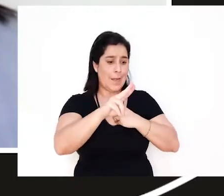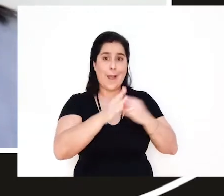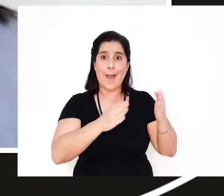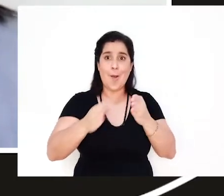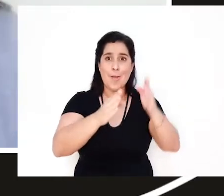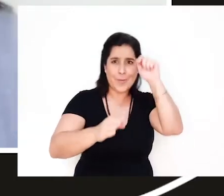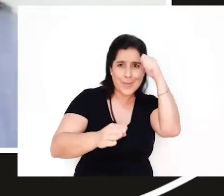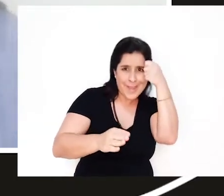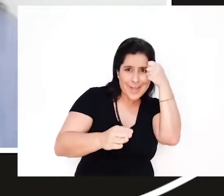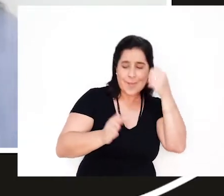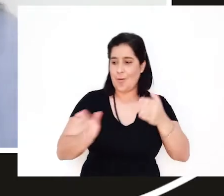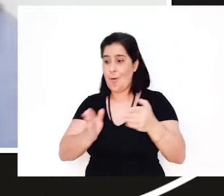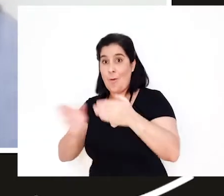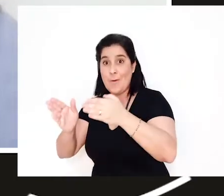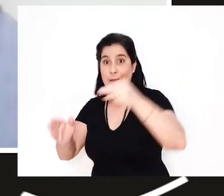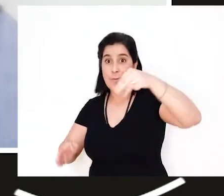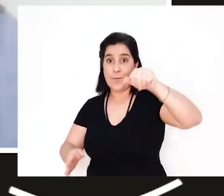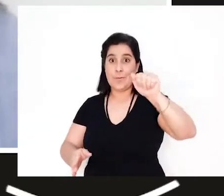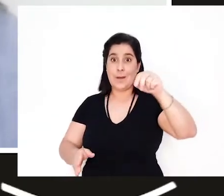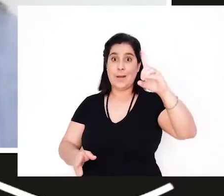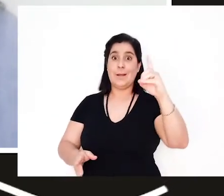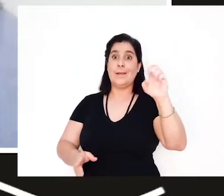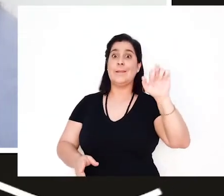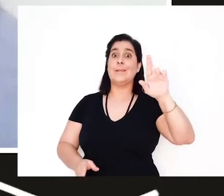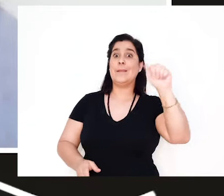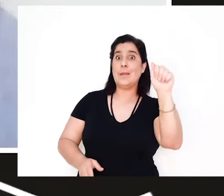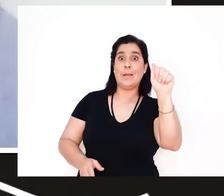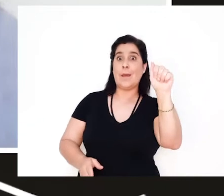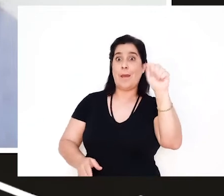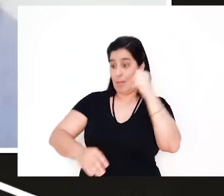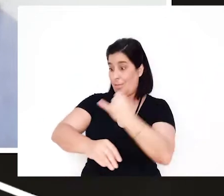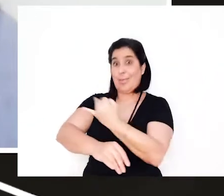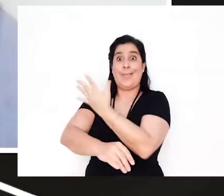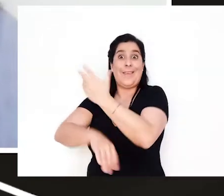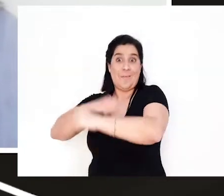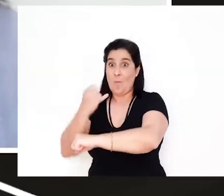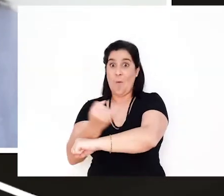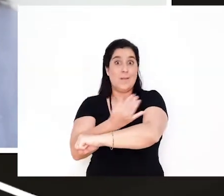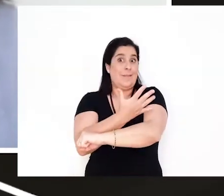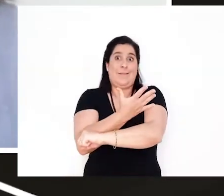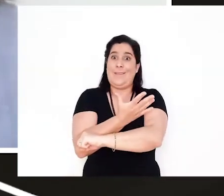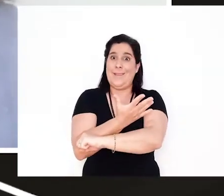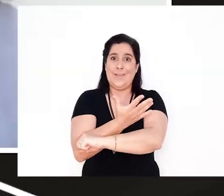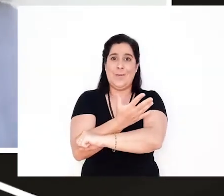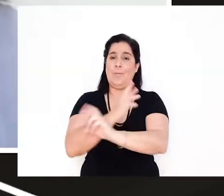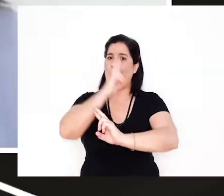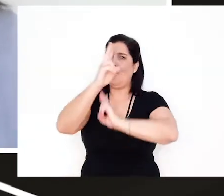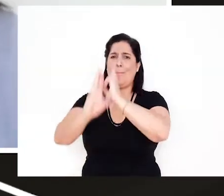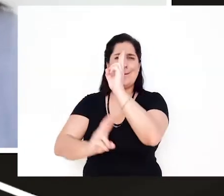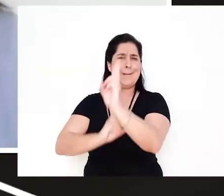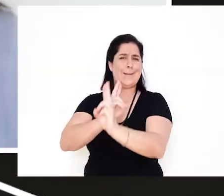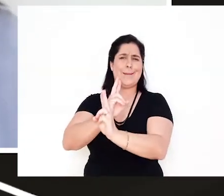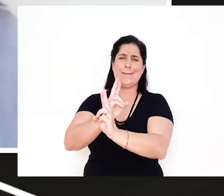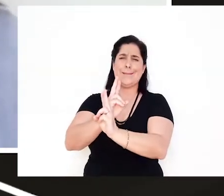se emocionar. Ou, no meu caso, no Rio Madeira ali, que é o maior afluente do Rio Amazonas. Então, eu acho que essa relação ela